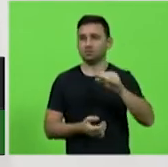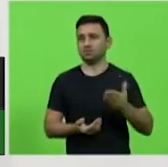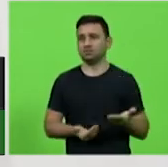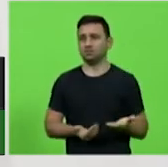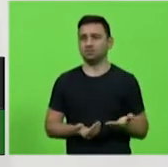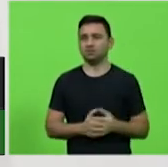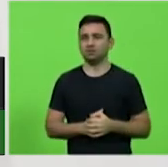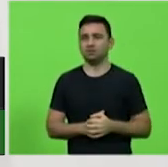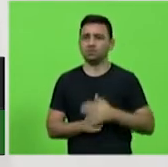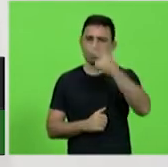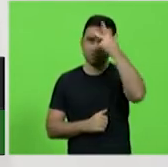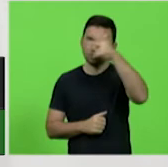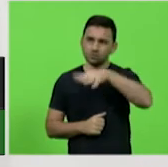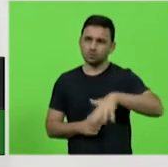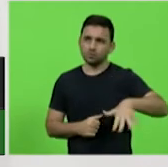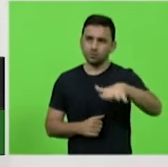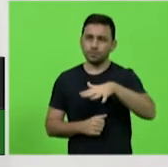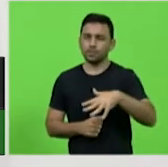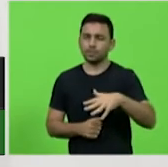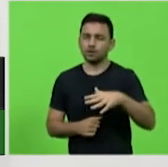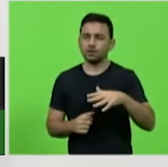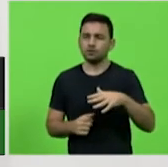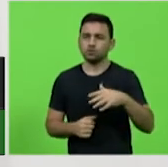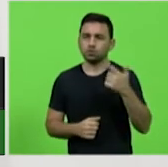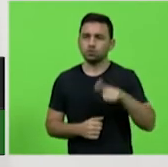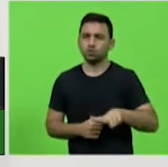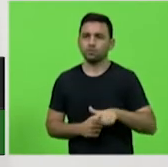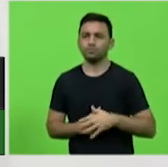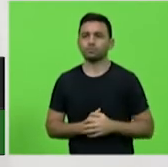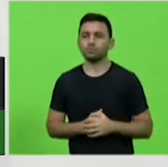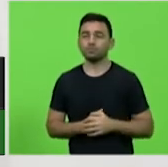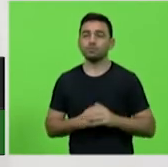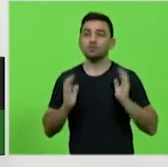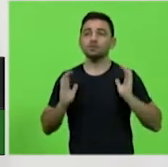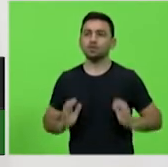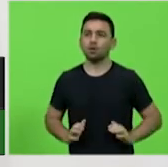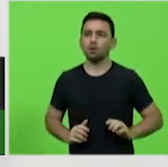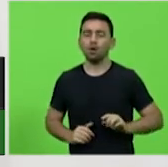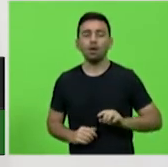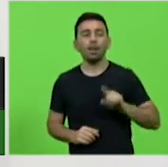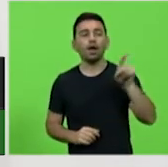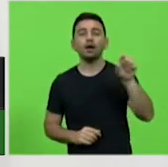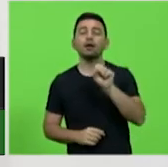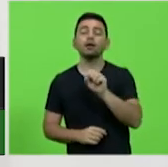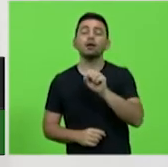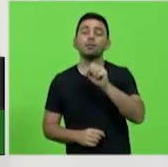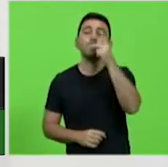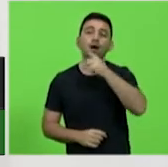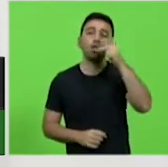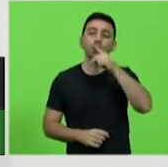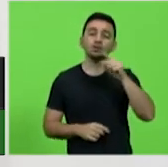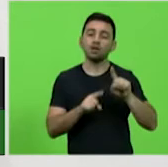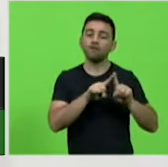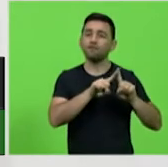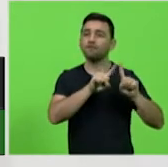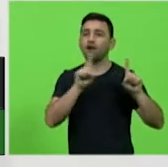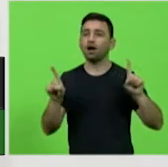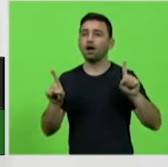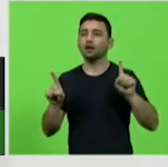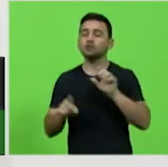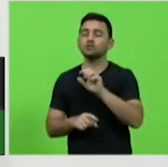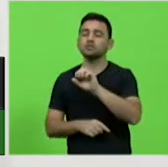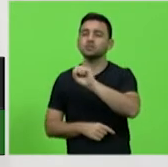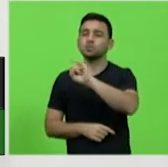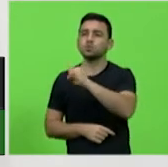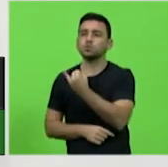as pessoas, pode voltar para mim. E o cidadão que sai de Palhoça e vai a São José pedalando pelo